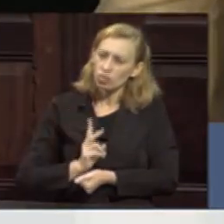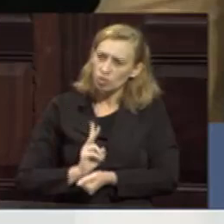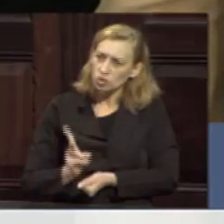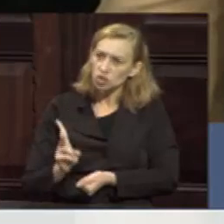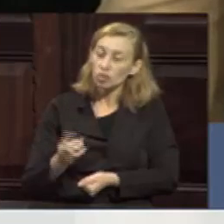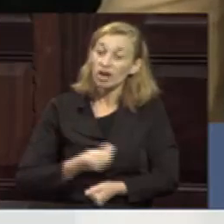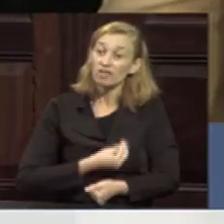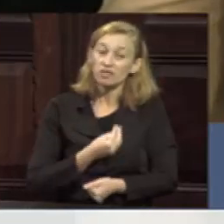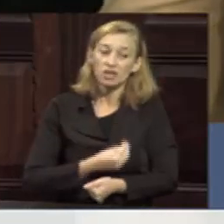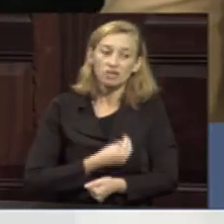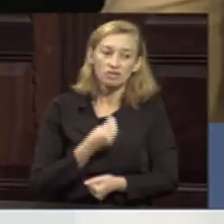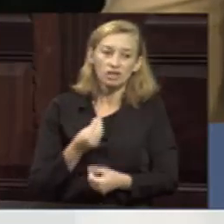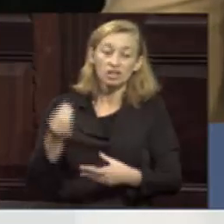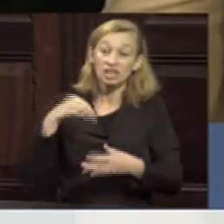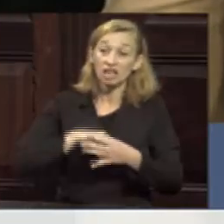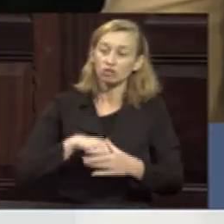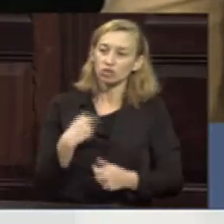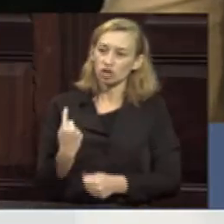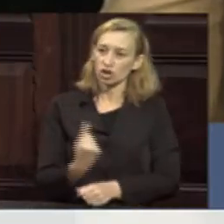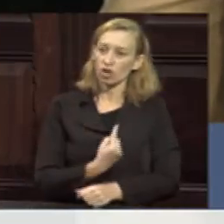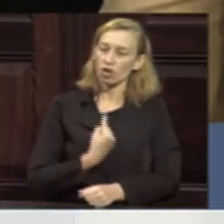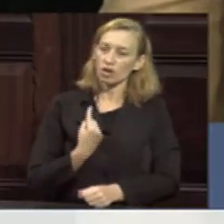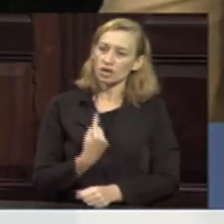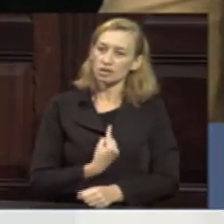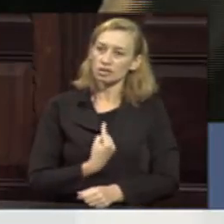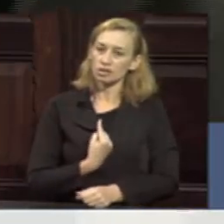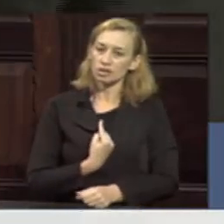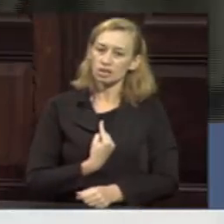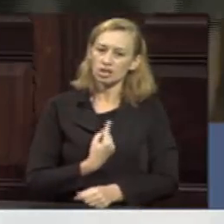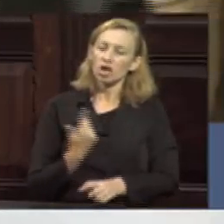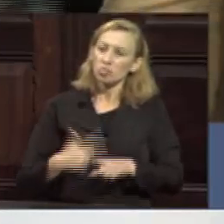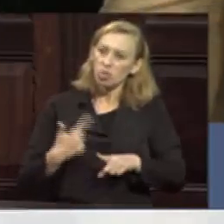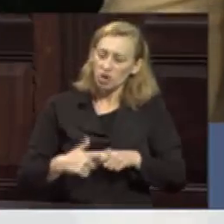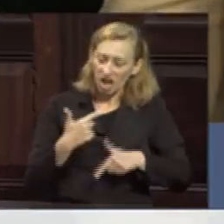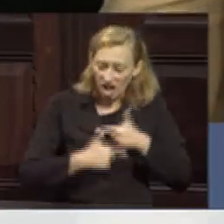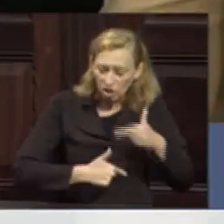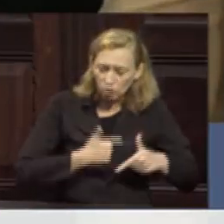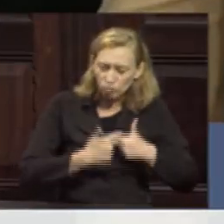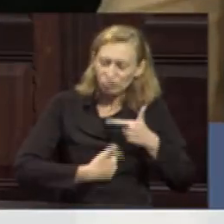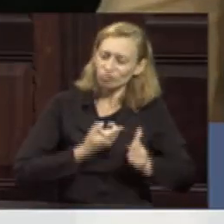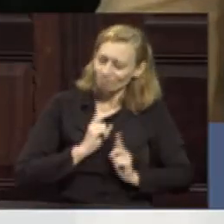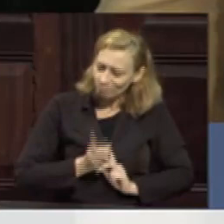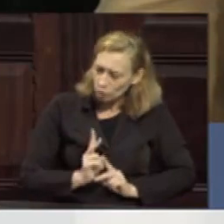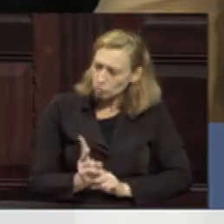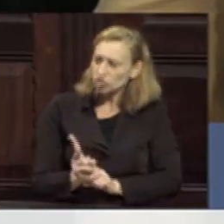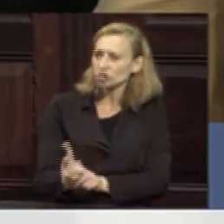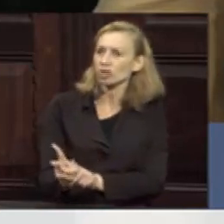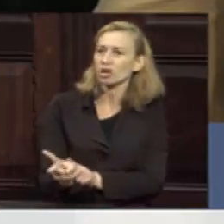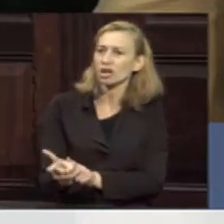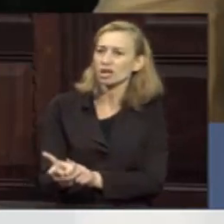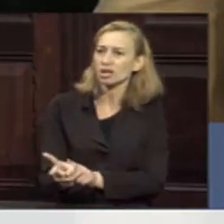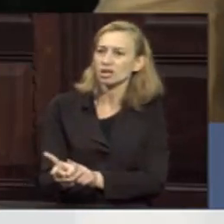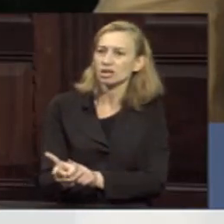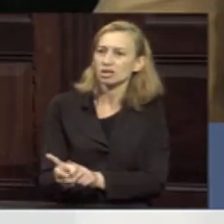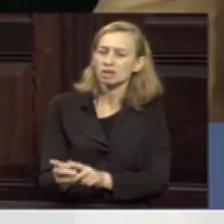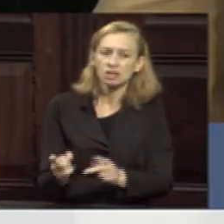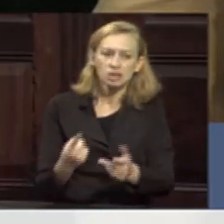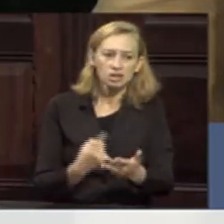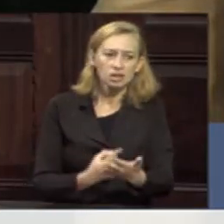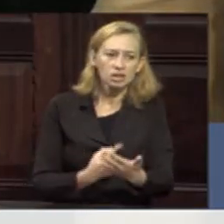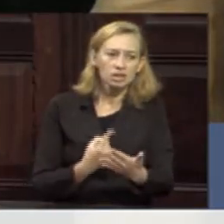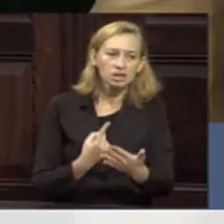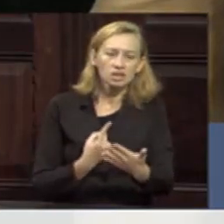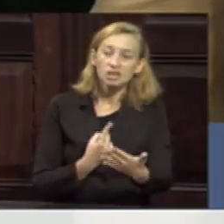defesa dos negros, na defesa das mulheres, na defesa dos LGBT, na defesa dos